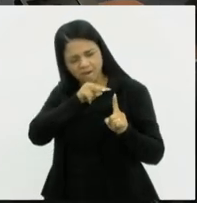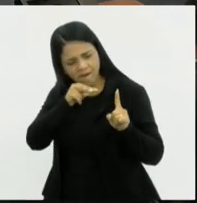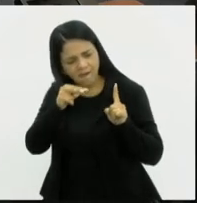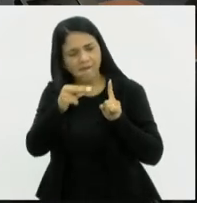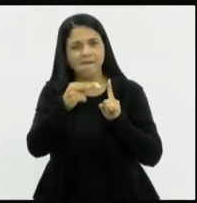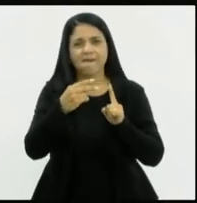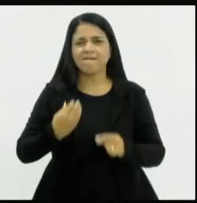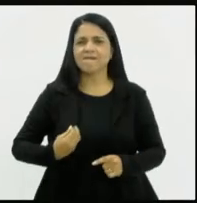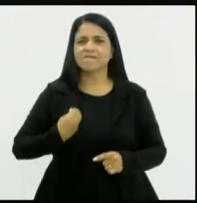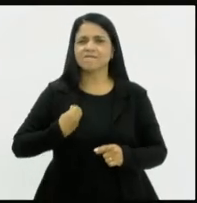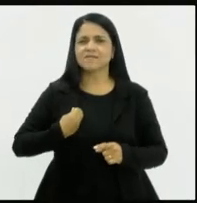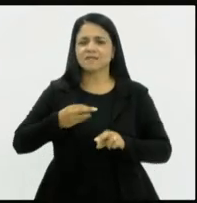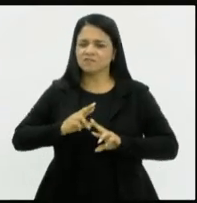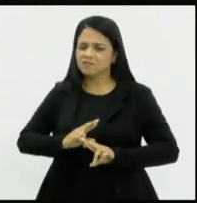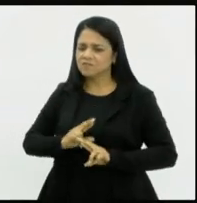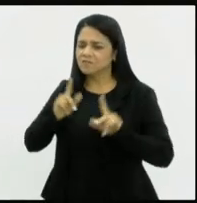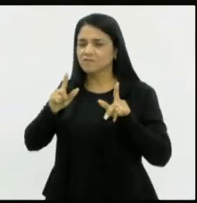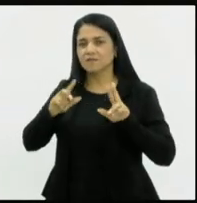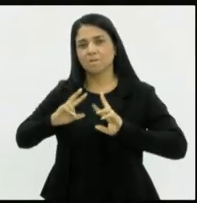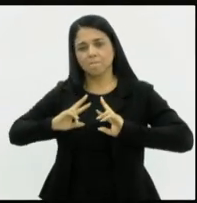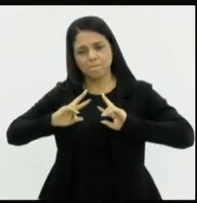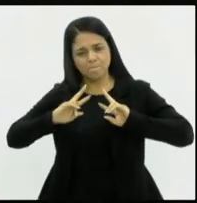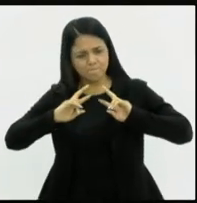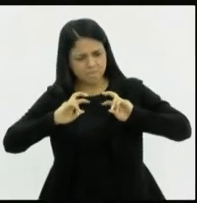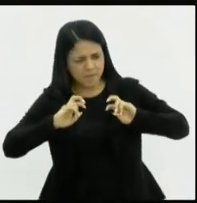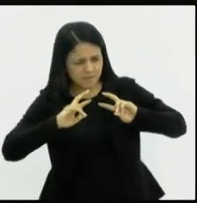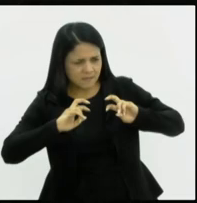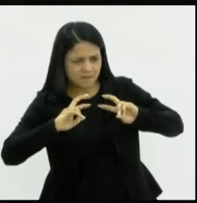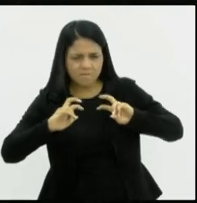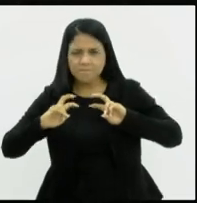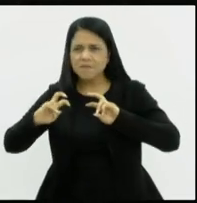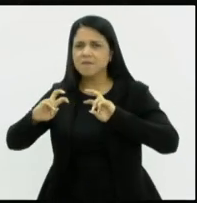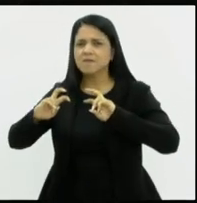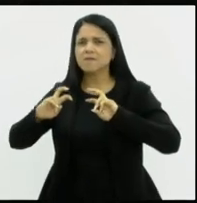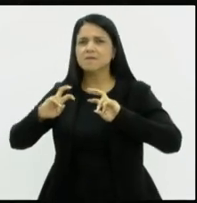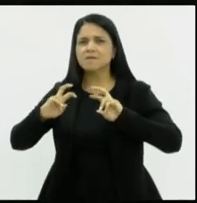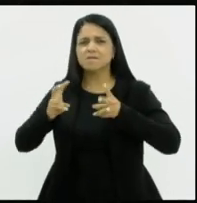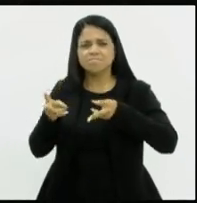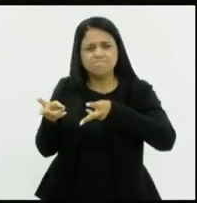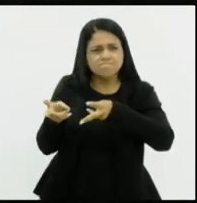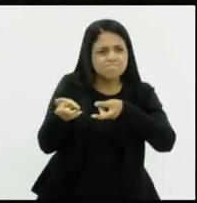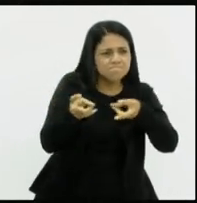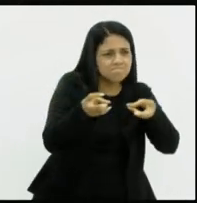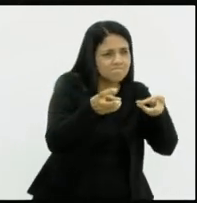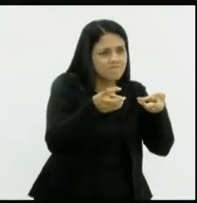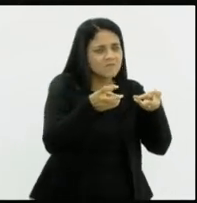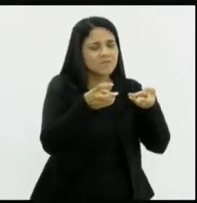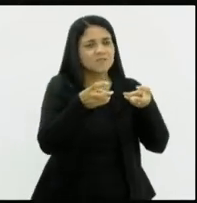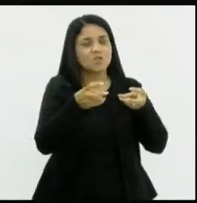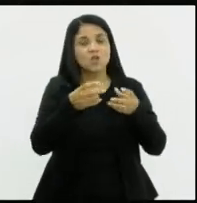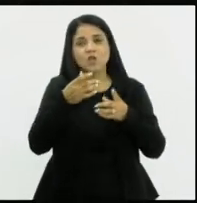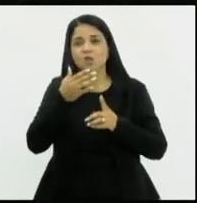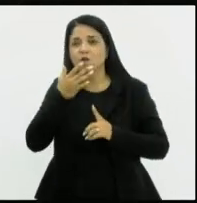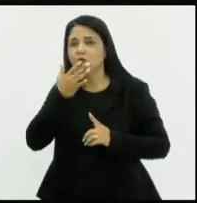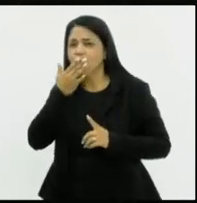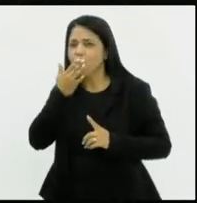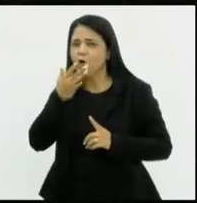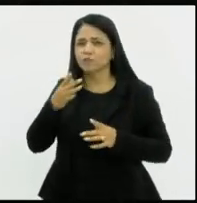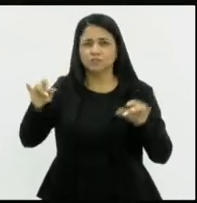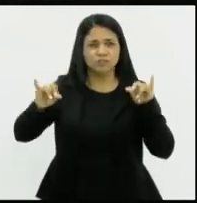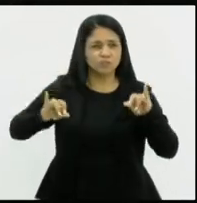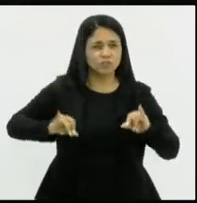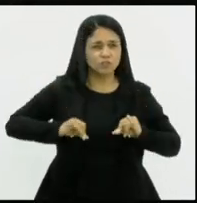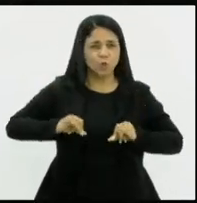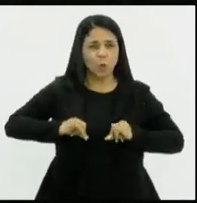olhos. Me fez perceber todas as cores, todas as dores, todos